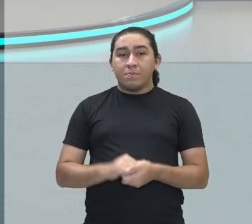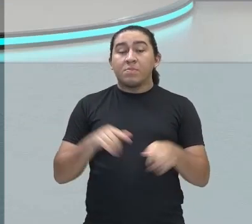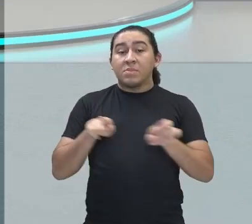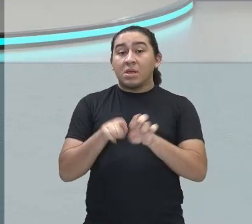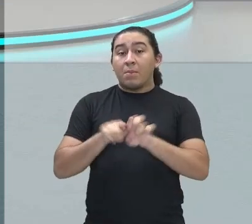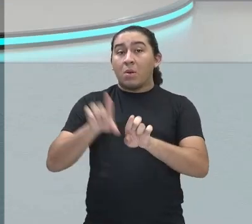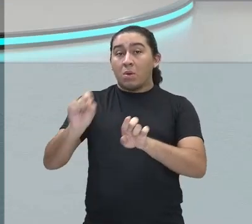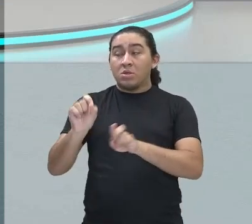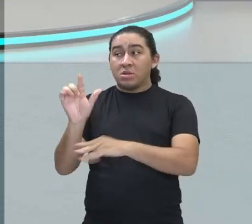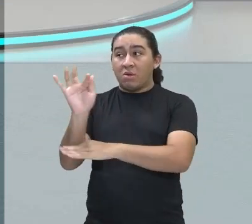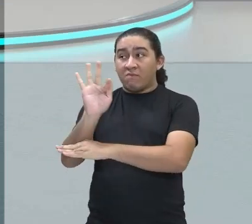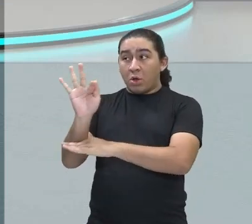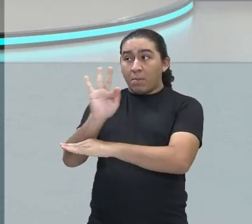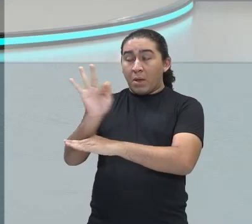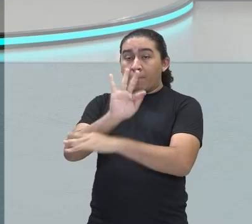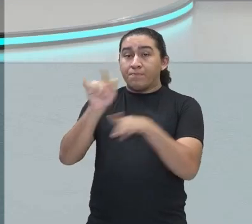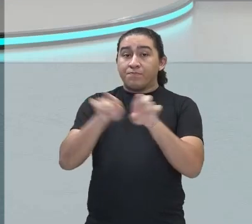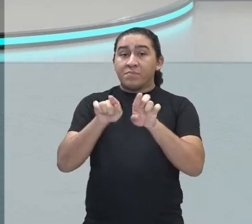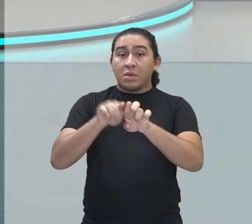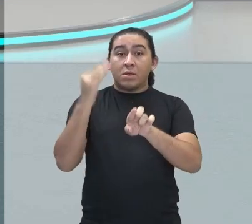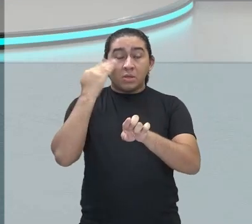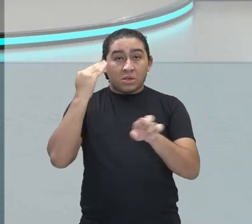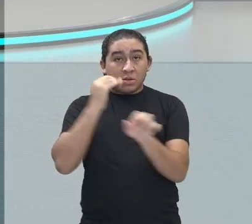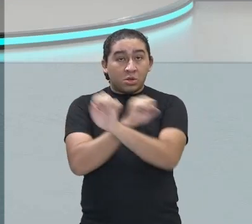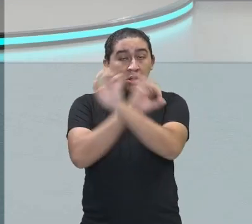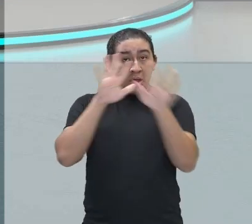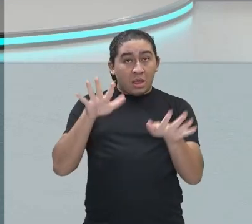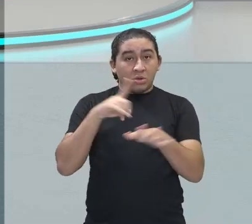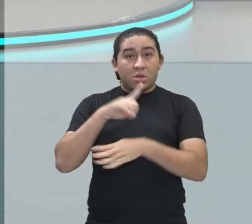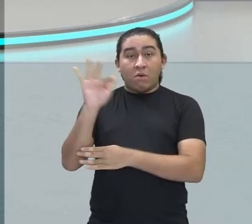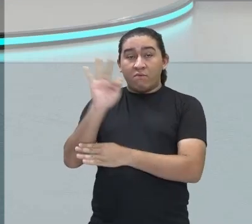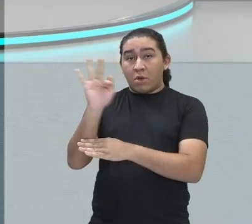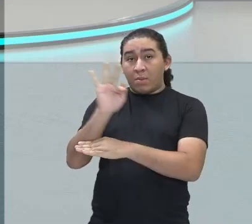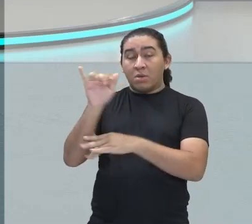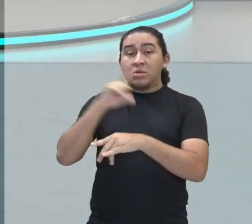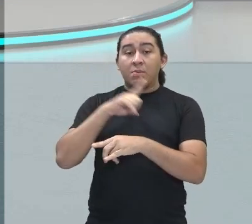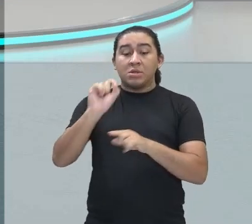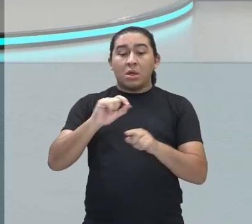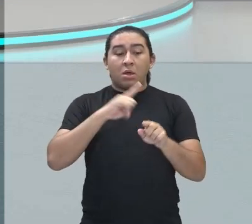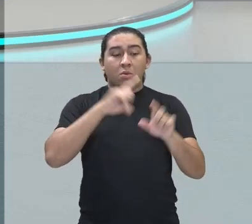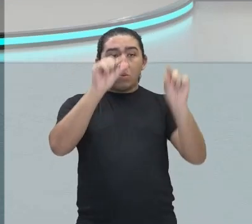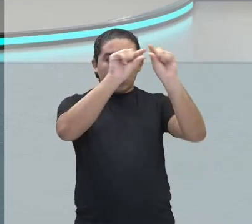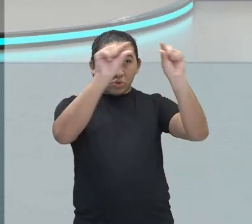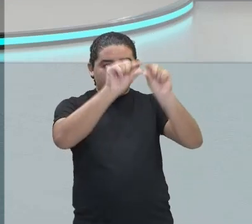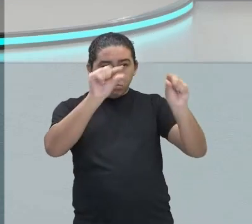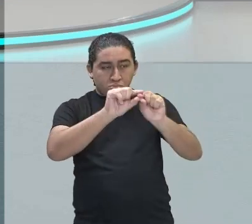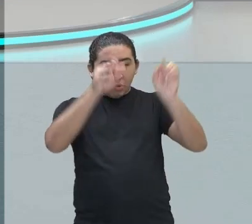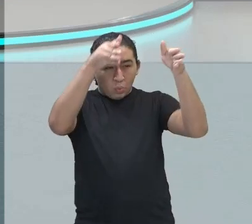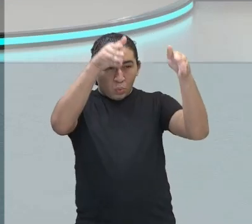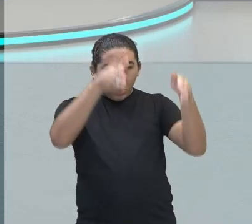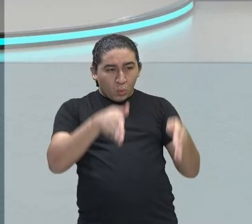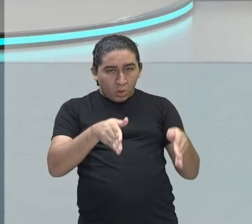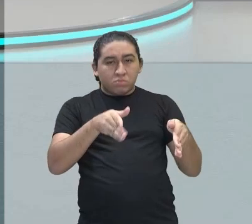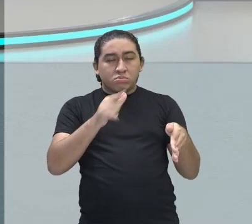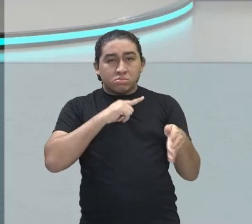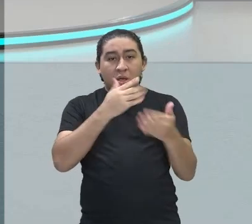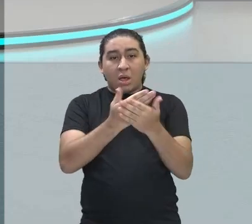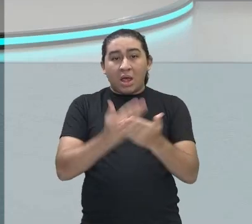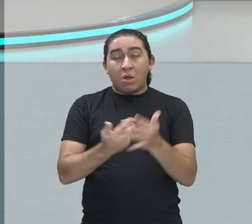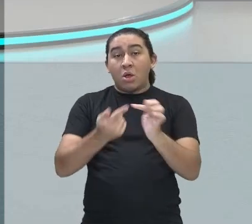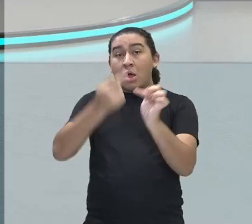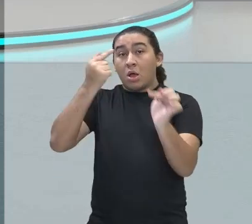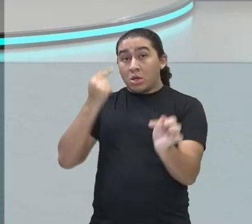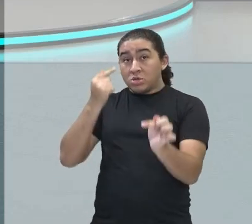a maioria dos poemas são sonetos. Os sonetos, como disse em aulas anteriores, é